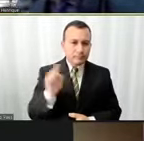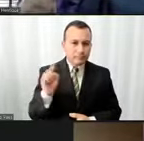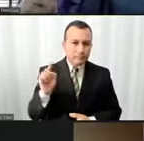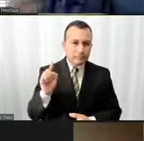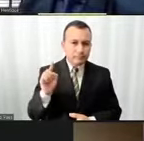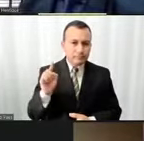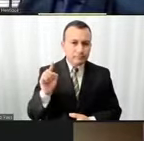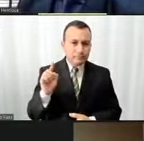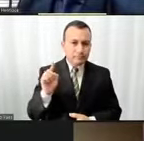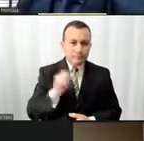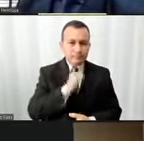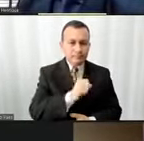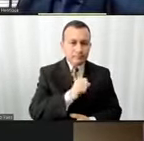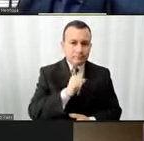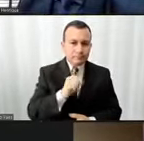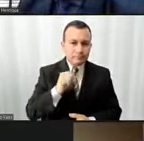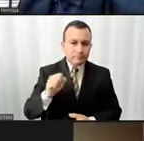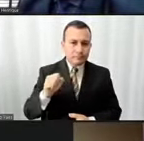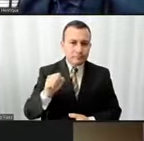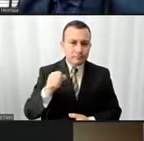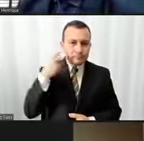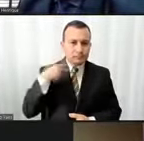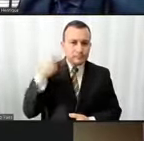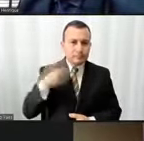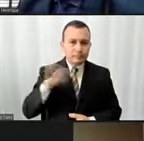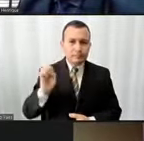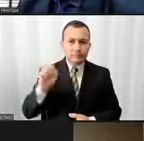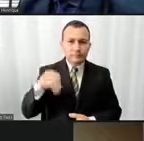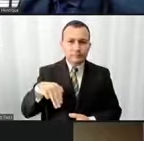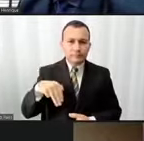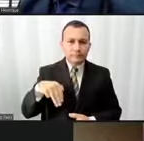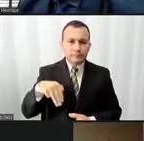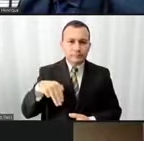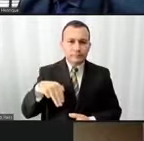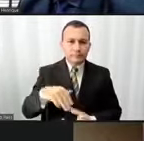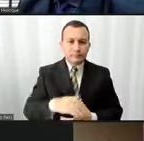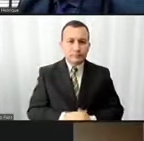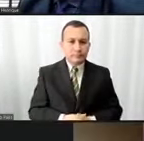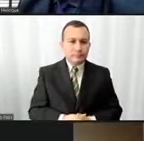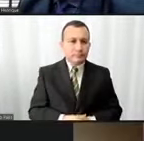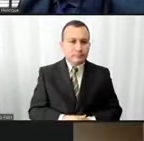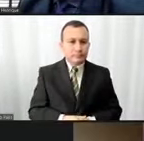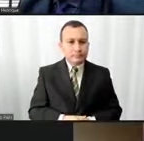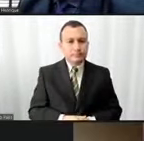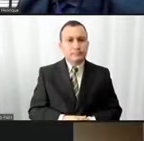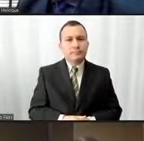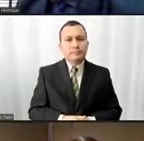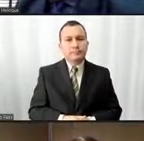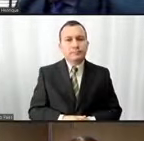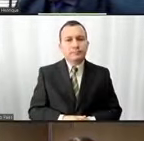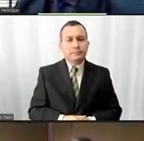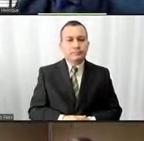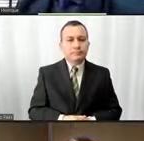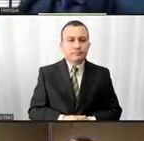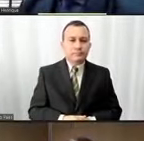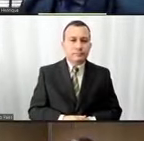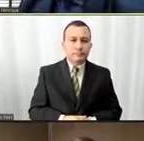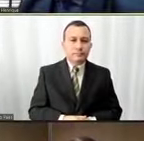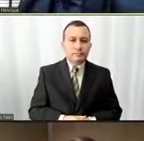mata. Vereador polícia que... E eu quero um som aqui. Vereador não